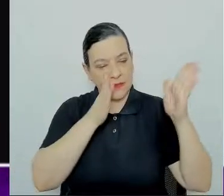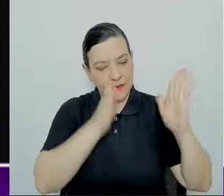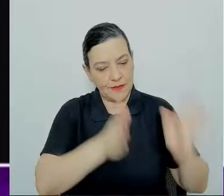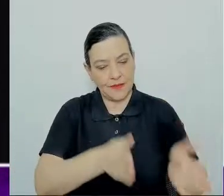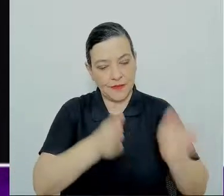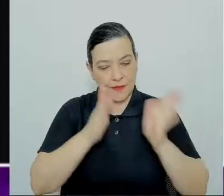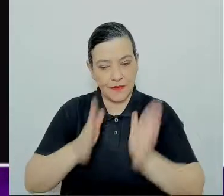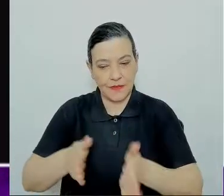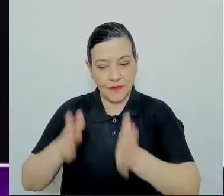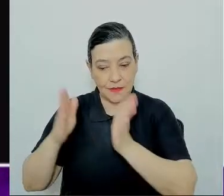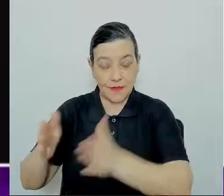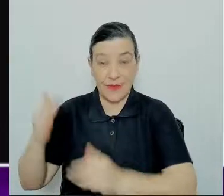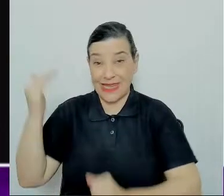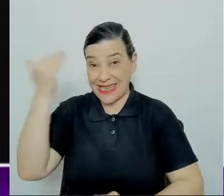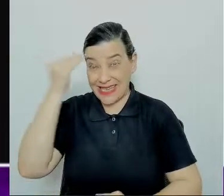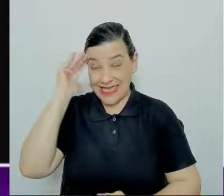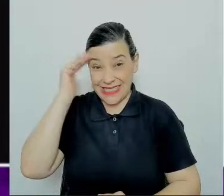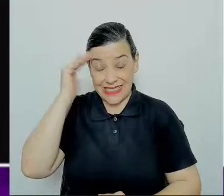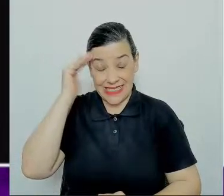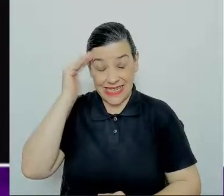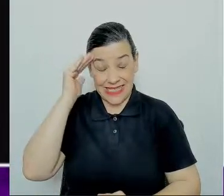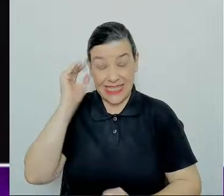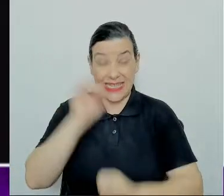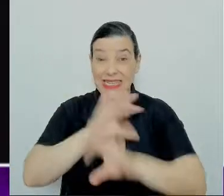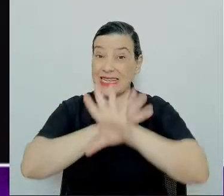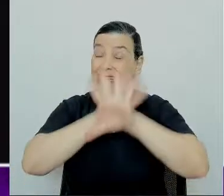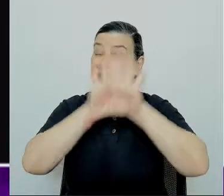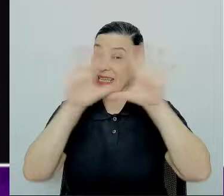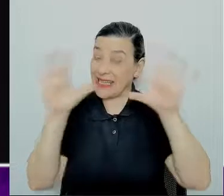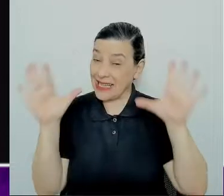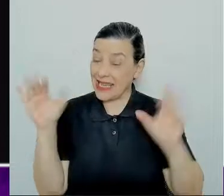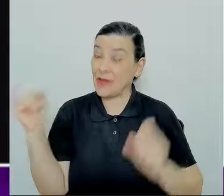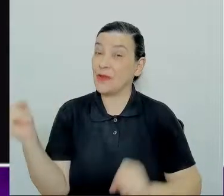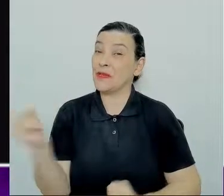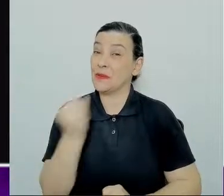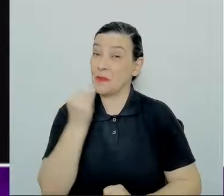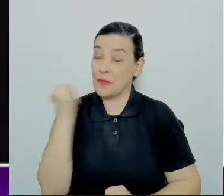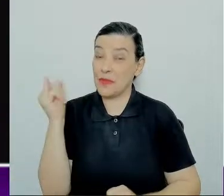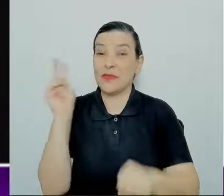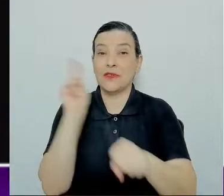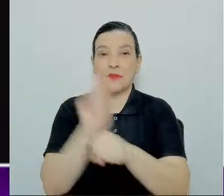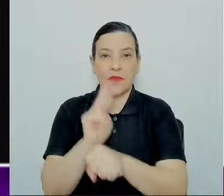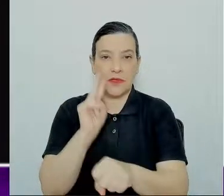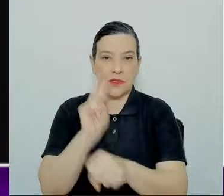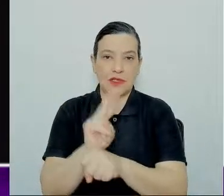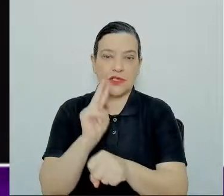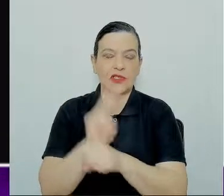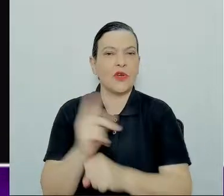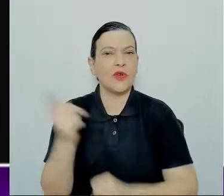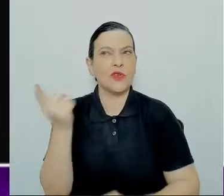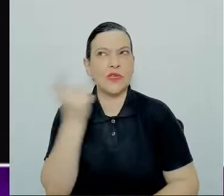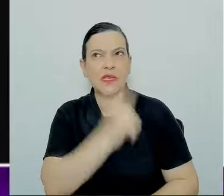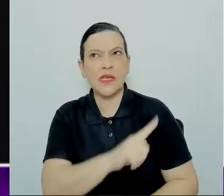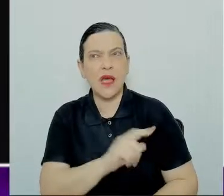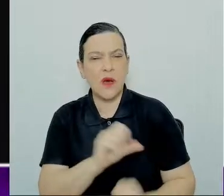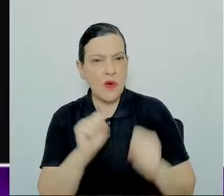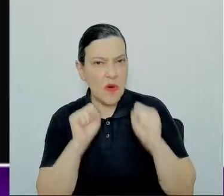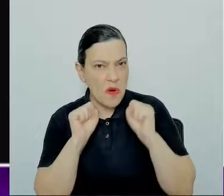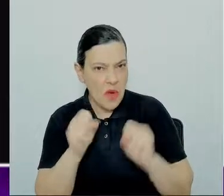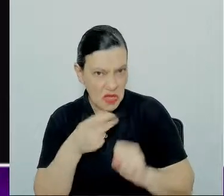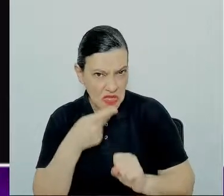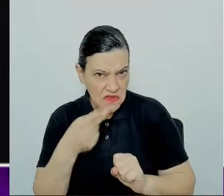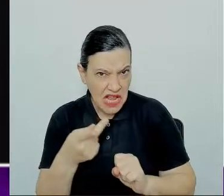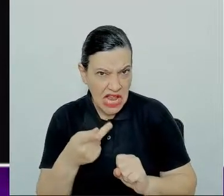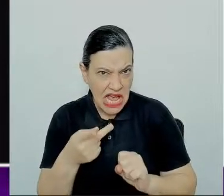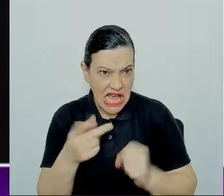entender quais são os pontos vitais que nós devemos proteger e assim garantir. Eu posso dizer que vai ser 100%